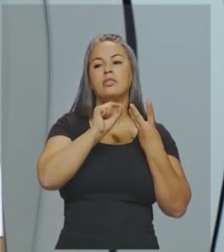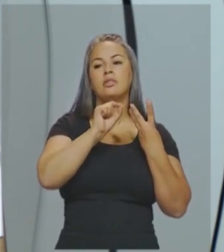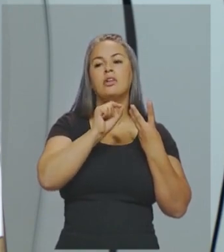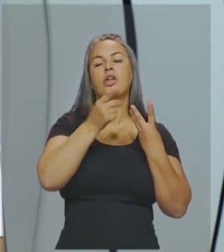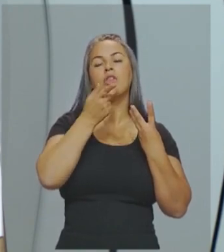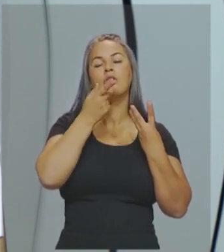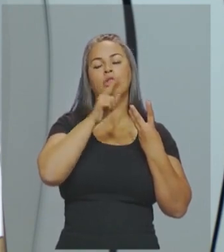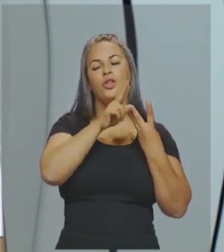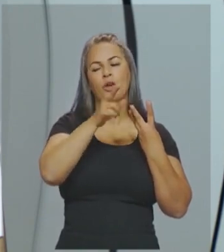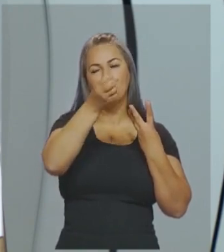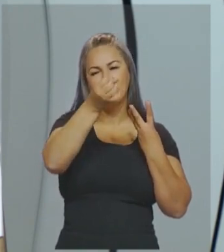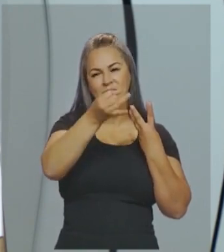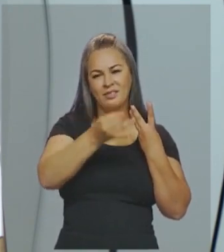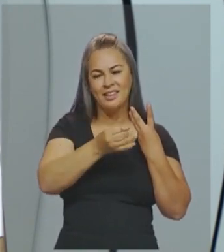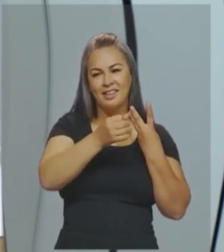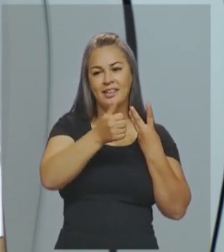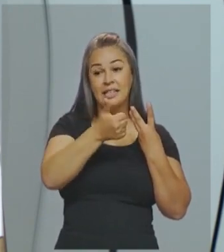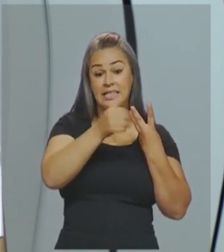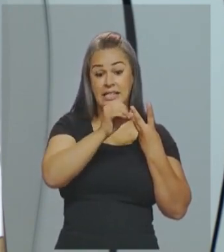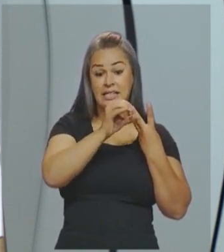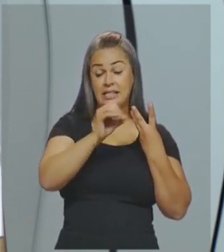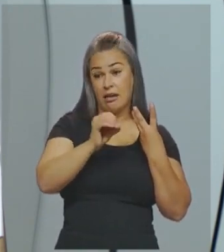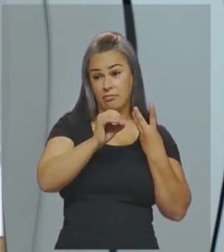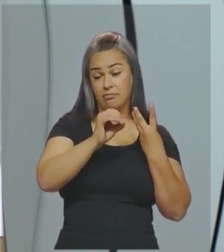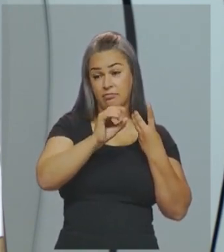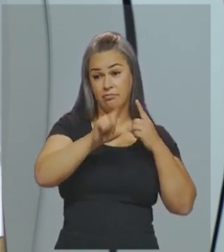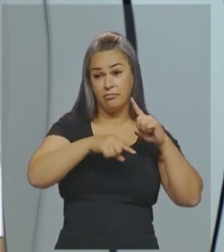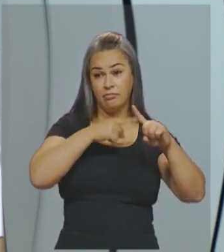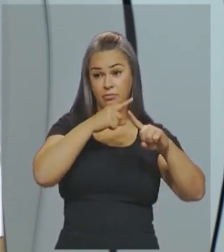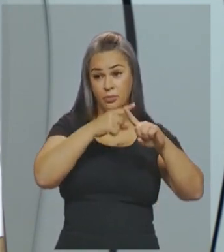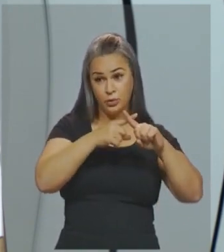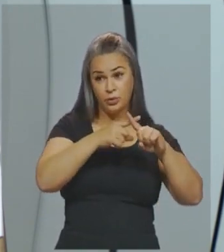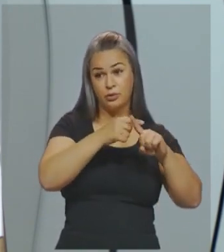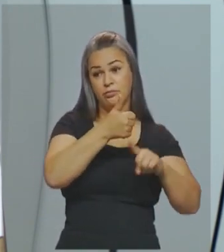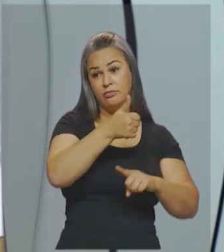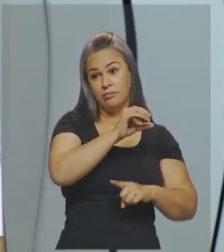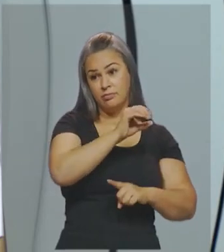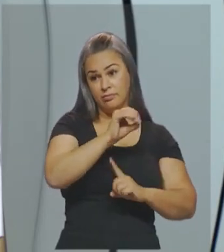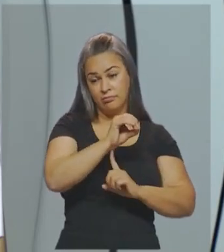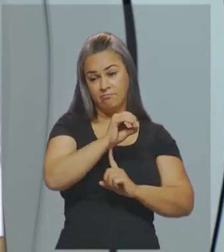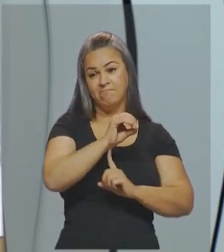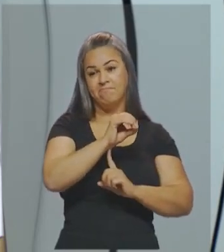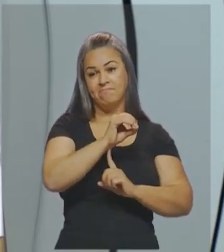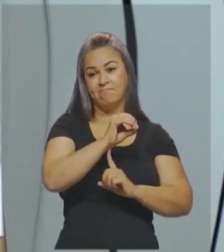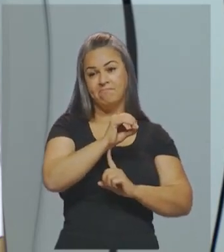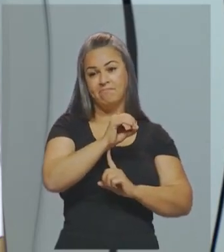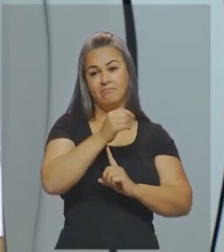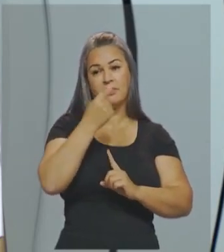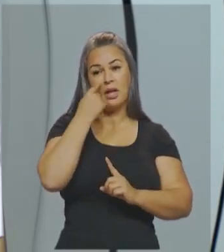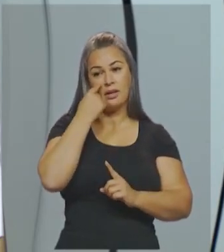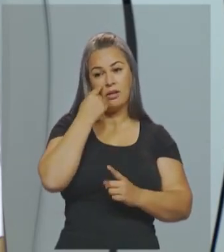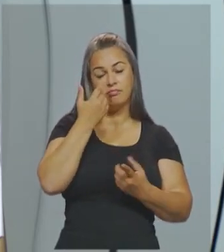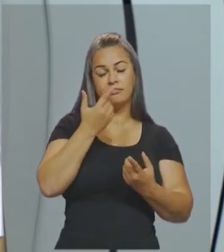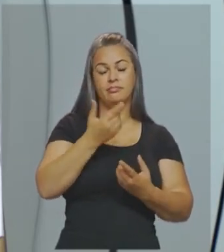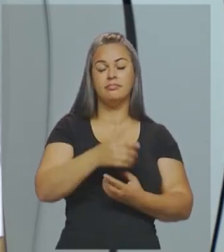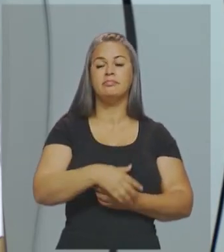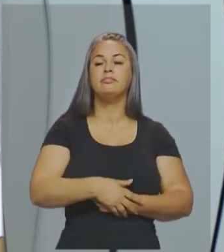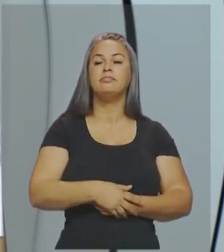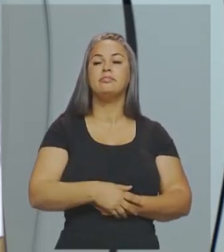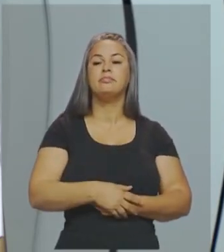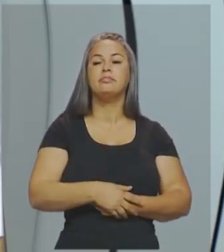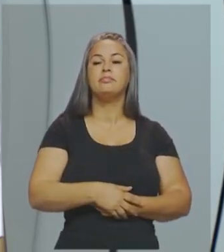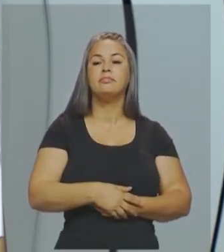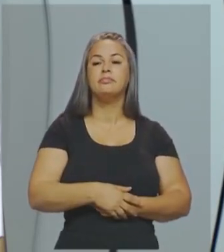nome disse, lembra 100. Né? Então, 10 vezes 10, 100.